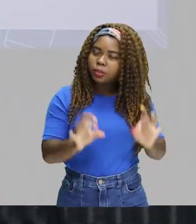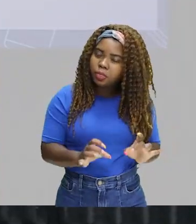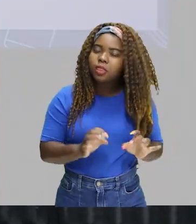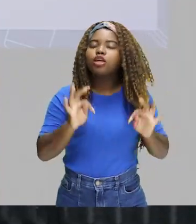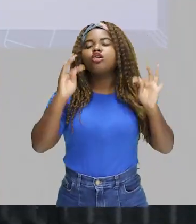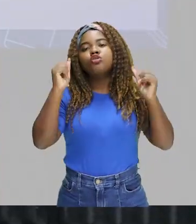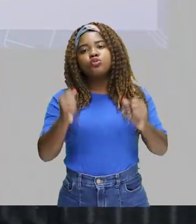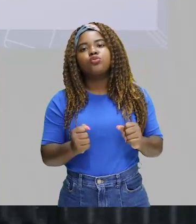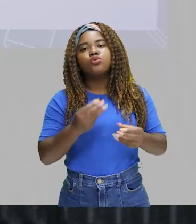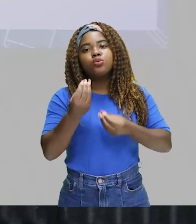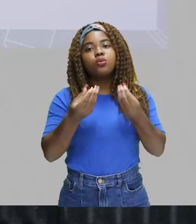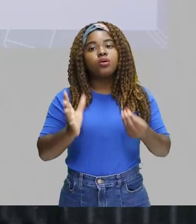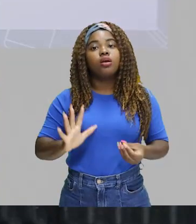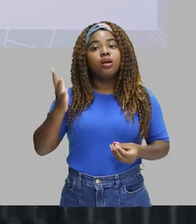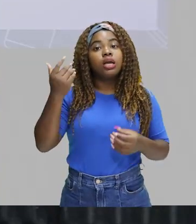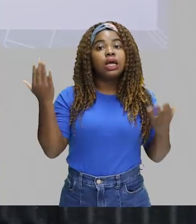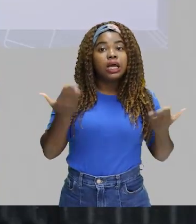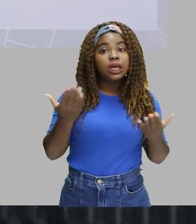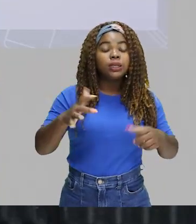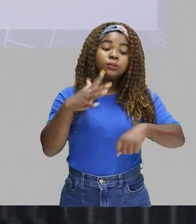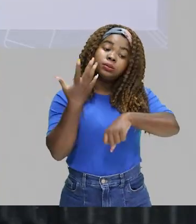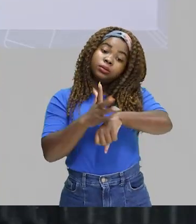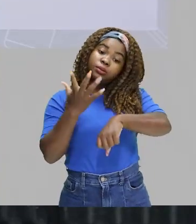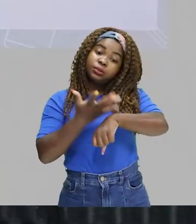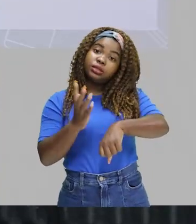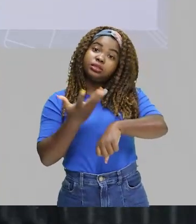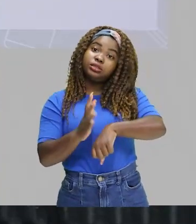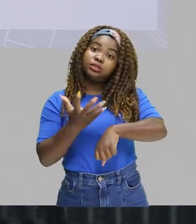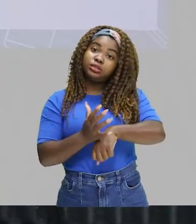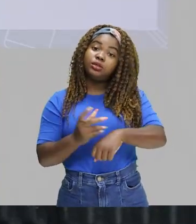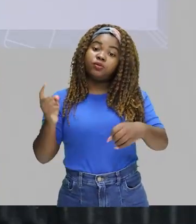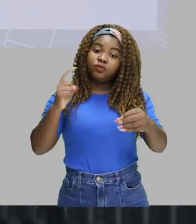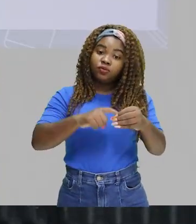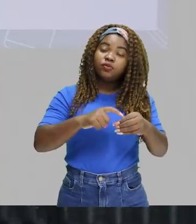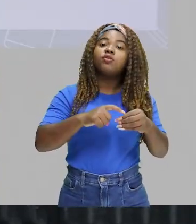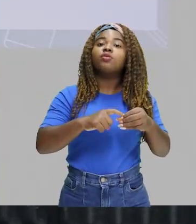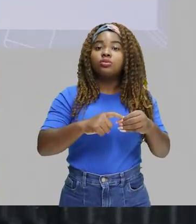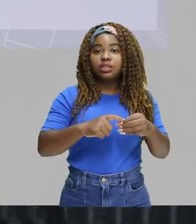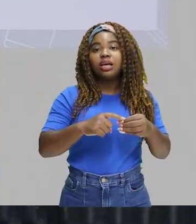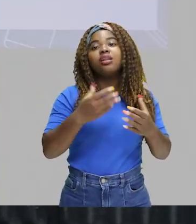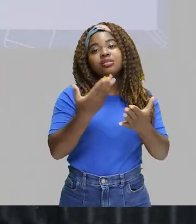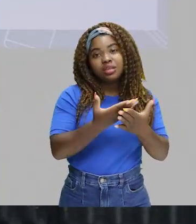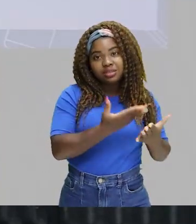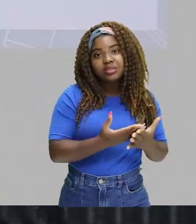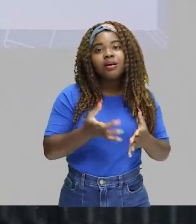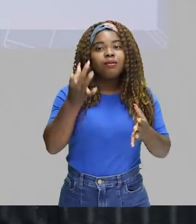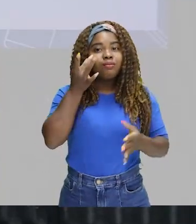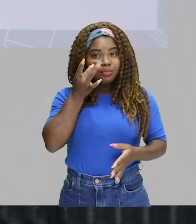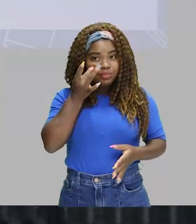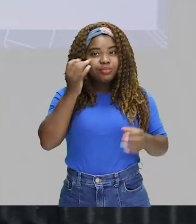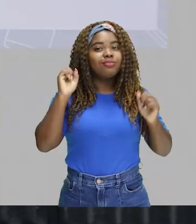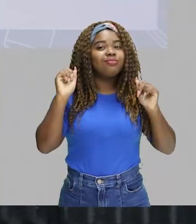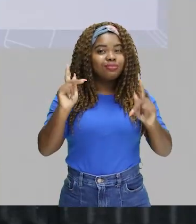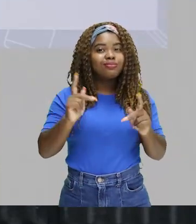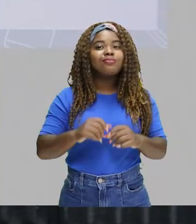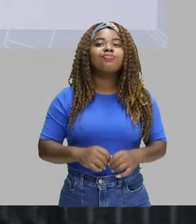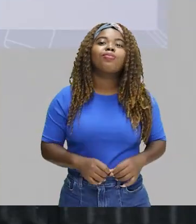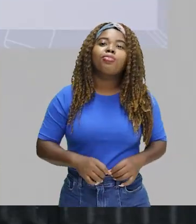tudo como acontece. Agora vale a pena praticar, quando nós voltarmos aí às aulas presenciais, aí bem direitinho mesmo, praticar um pouquinho